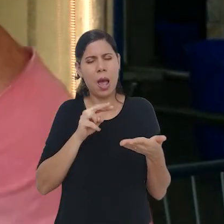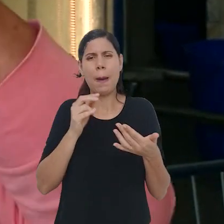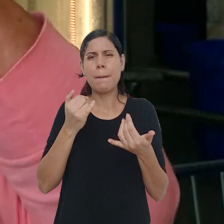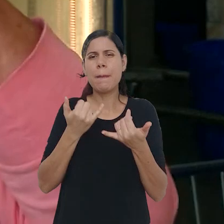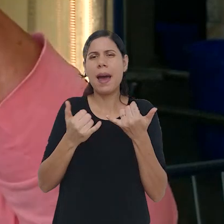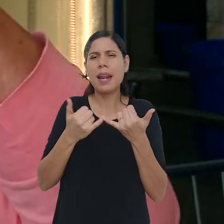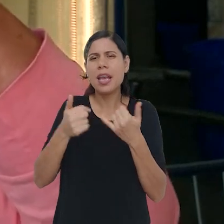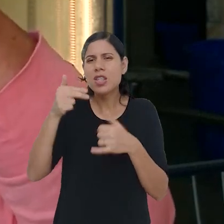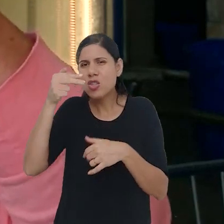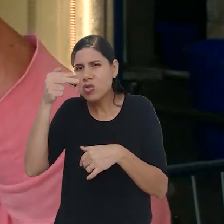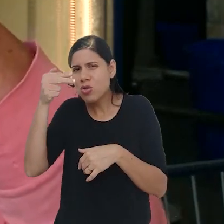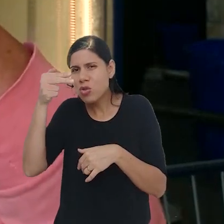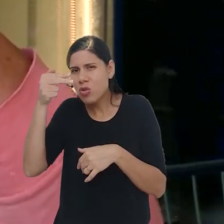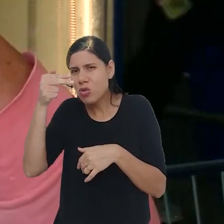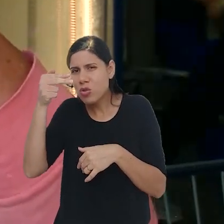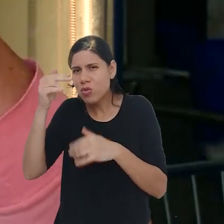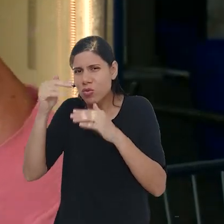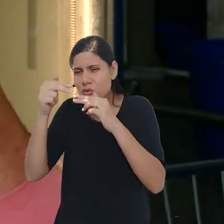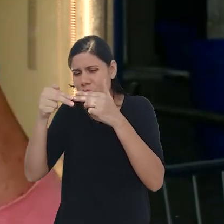vem sempre dois